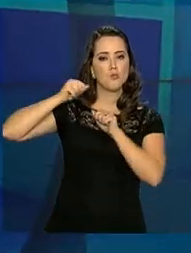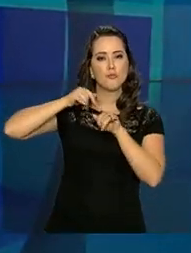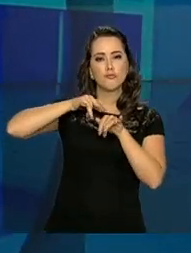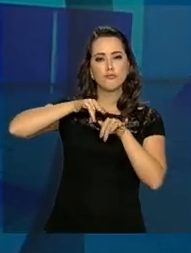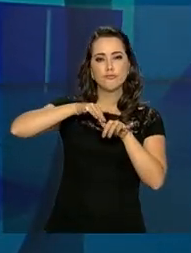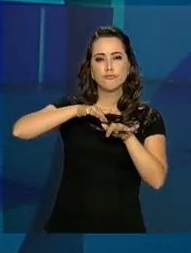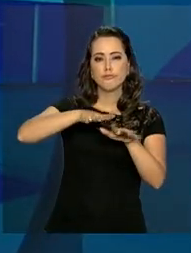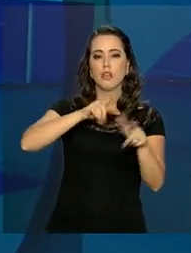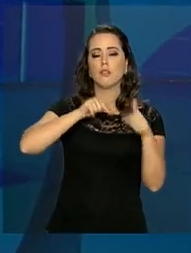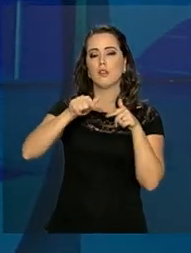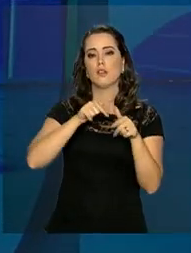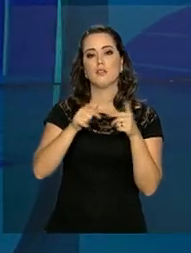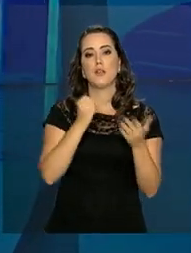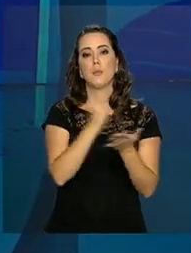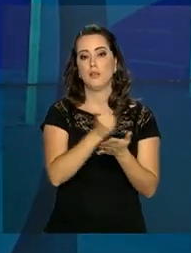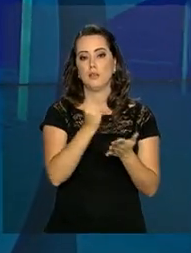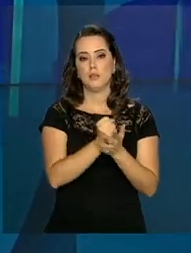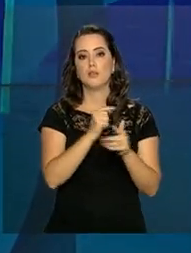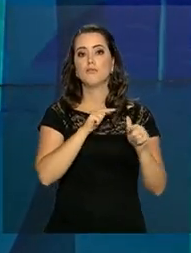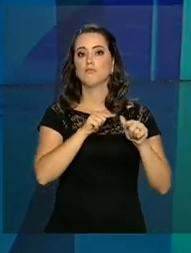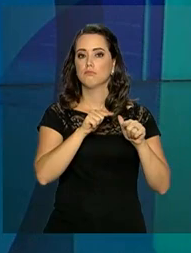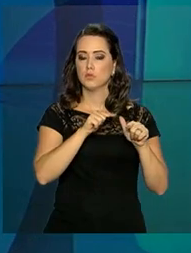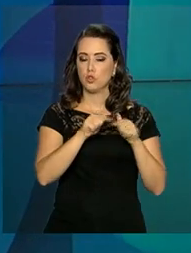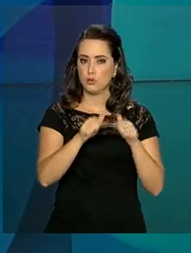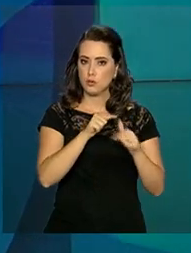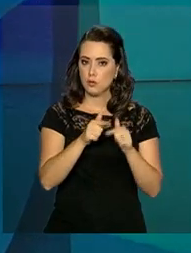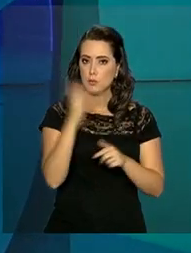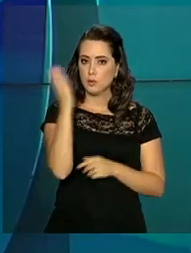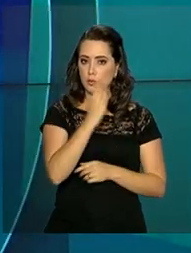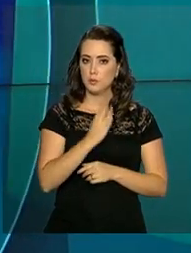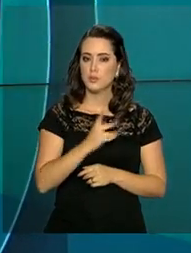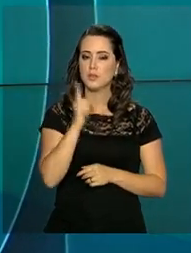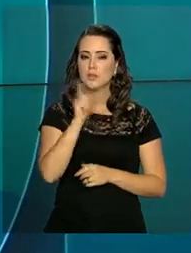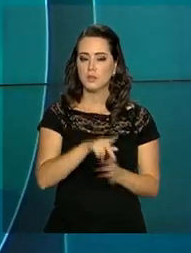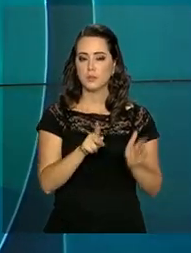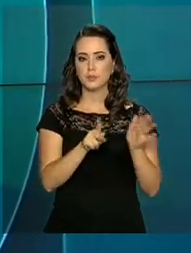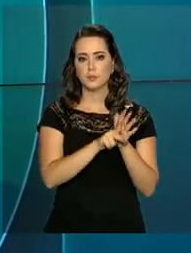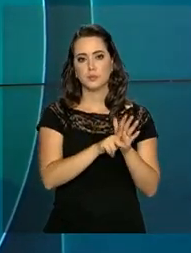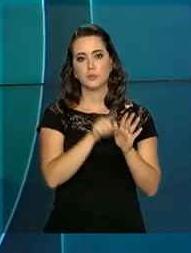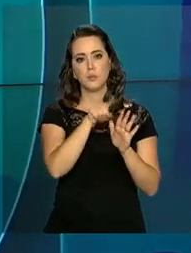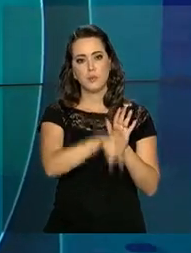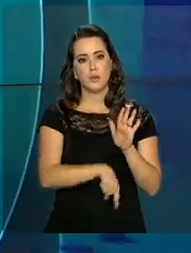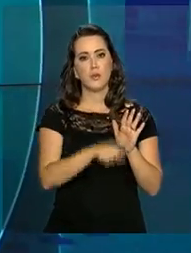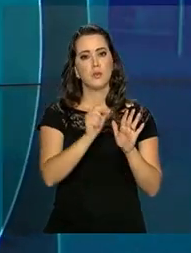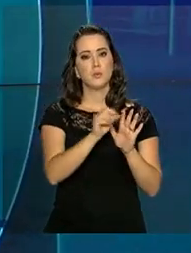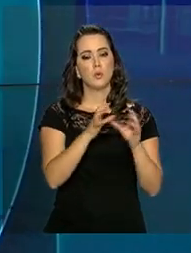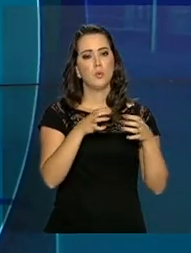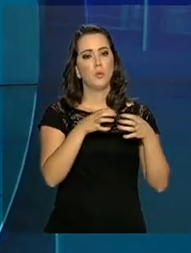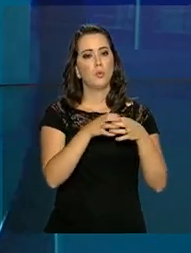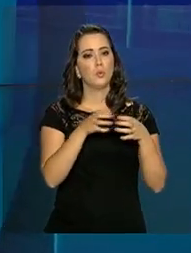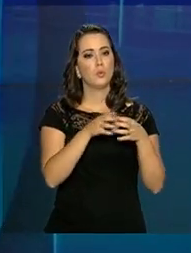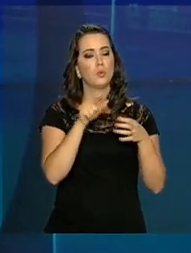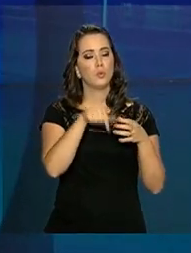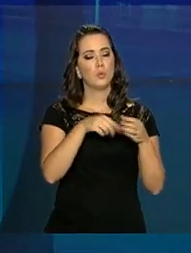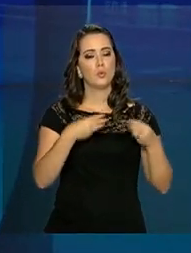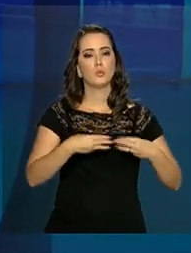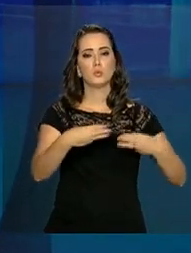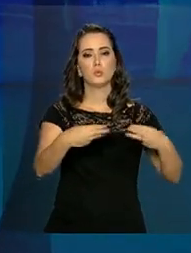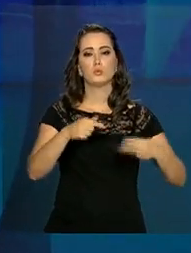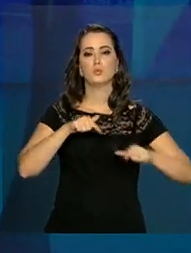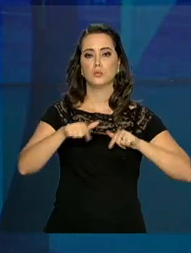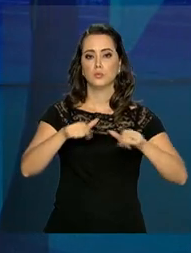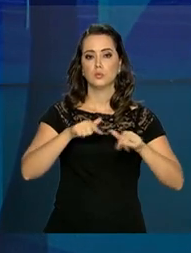movimentação no mercado de trabalho formal do Brasil. A informação está no relatório anual do Observatório das Migrações